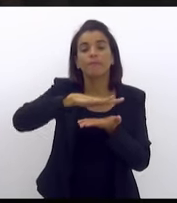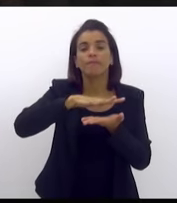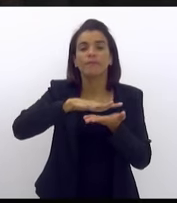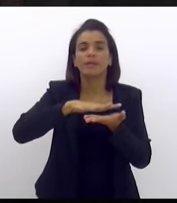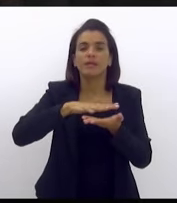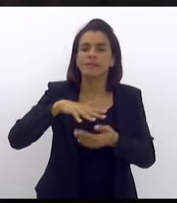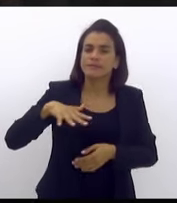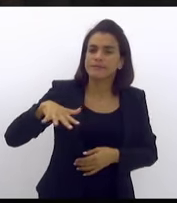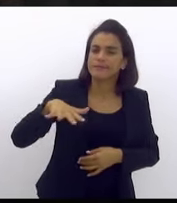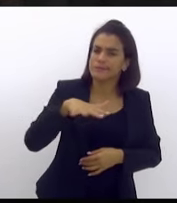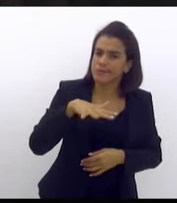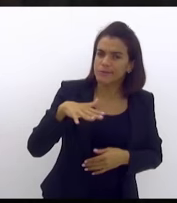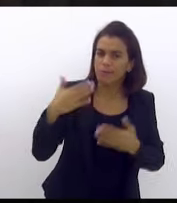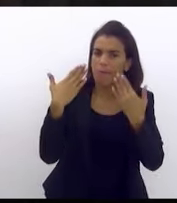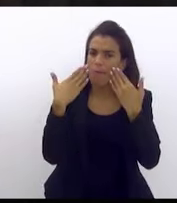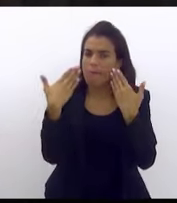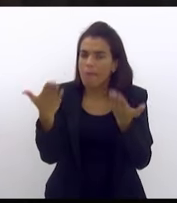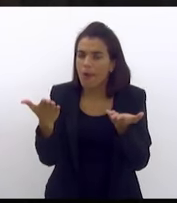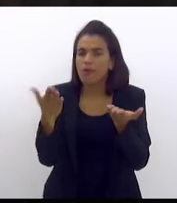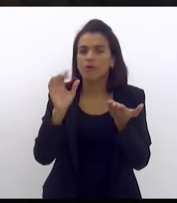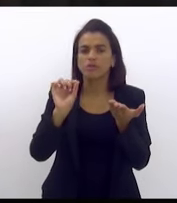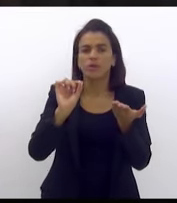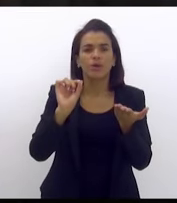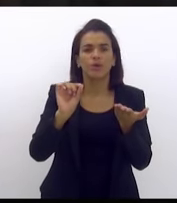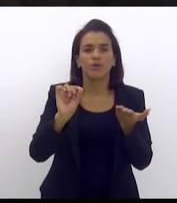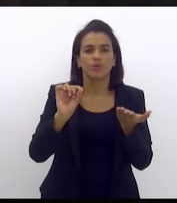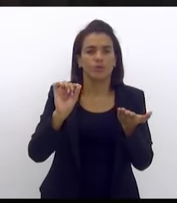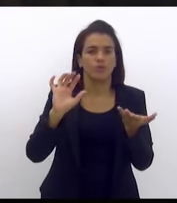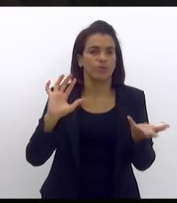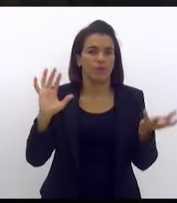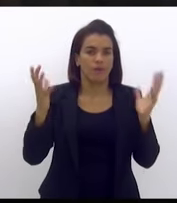acontecimentos mostrando claramente